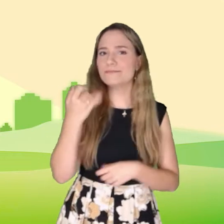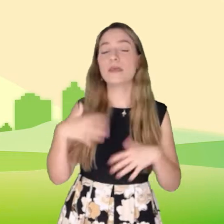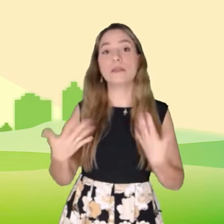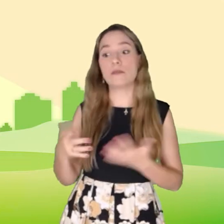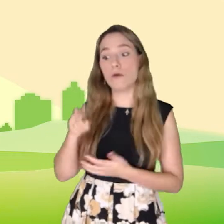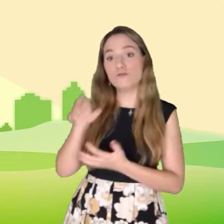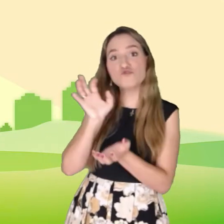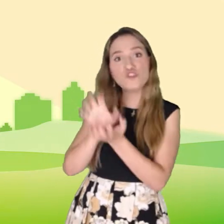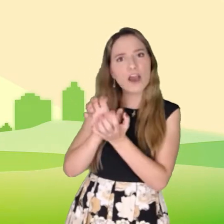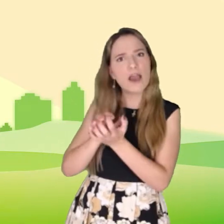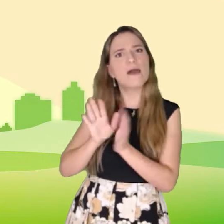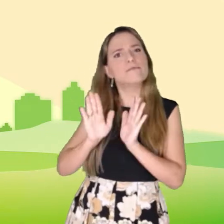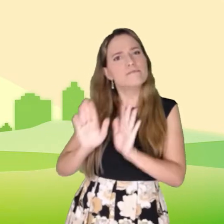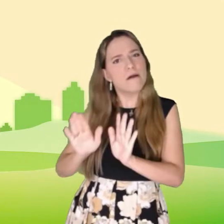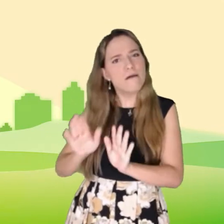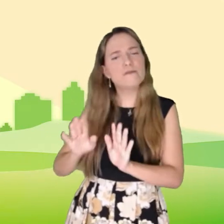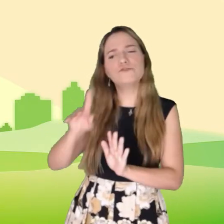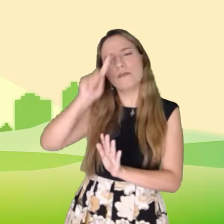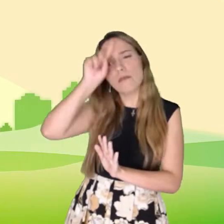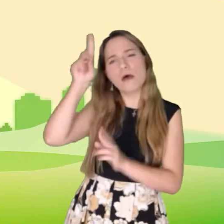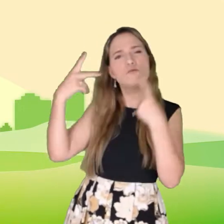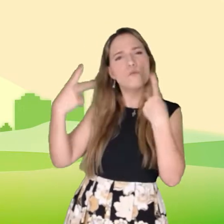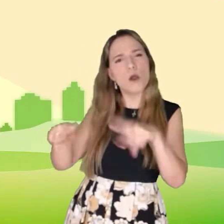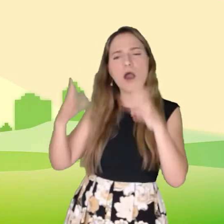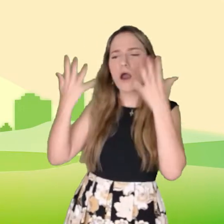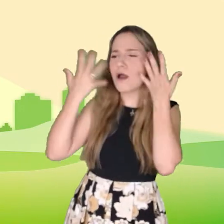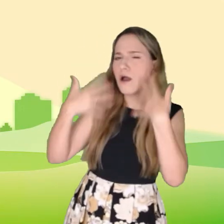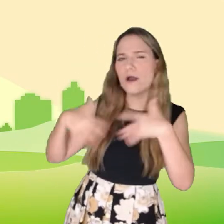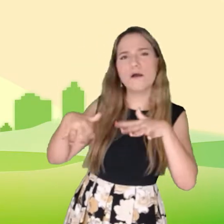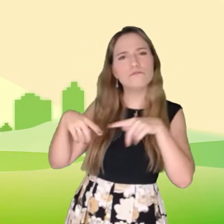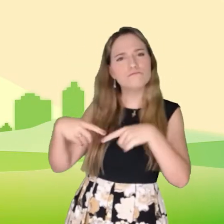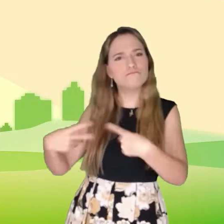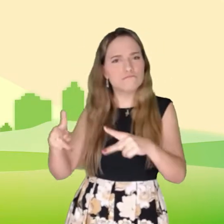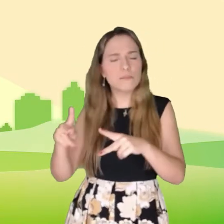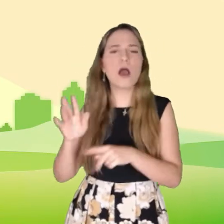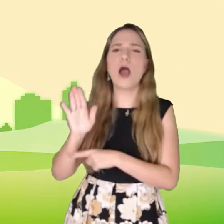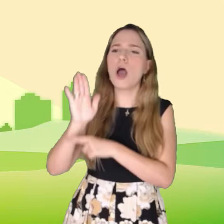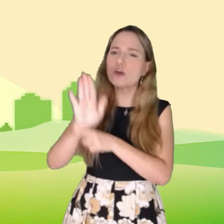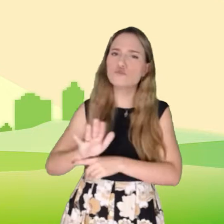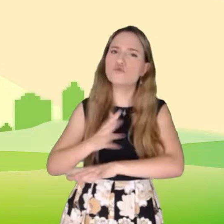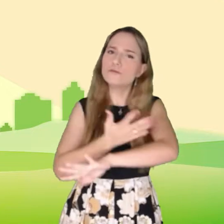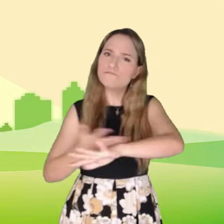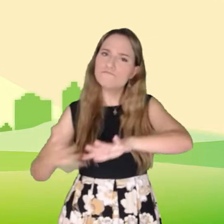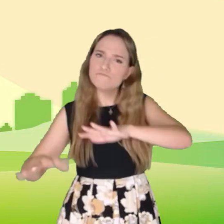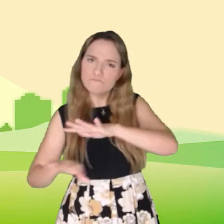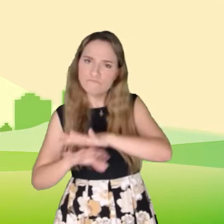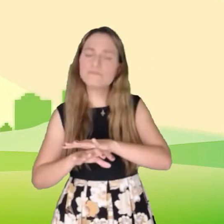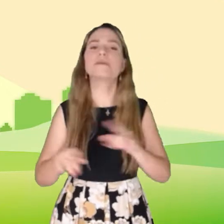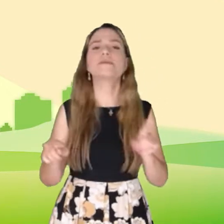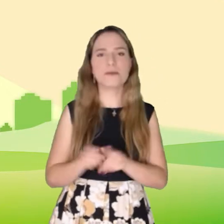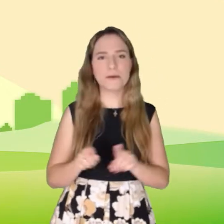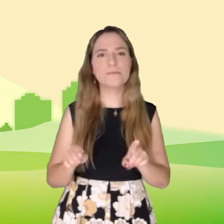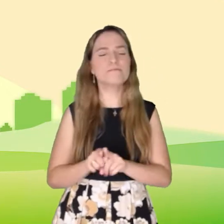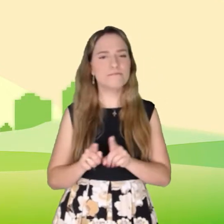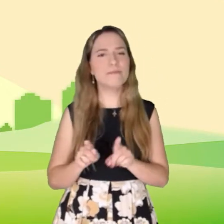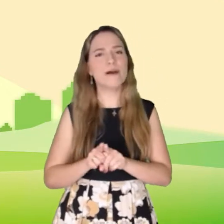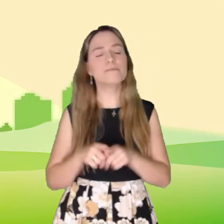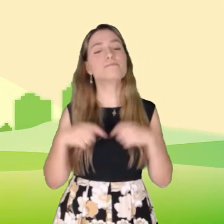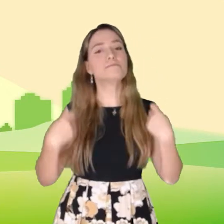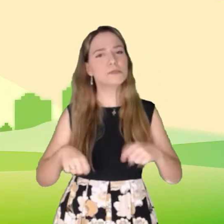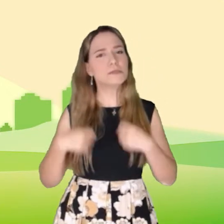habitat natural é uma ação que beneficia a natureza e, consequentemente, também tem